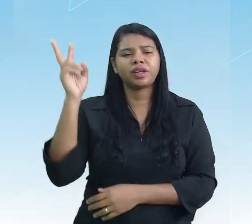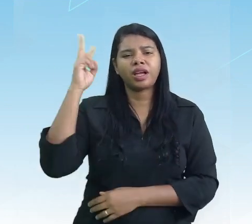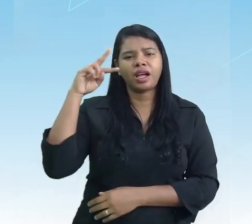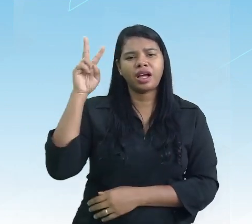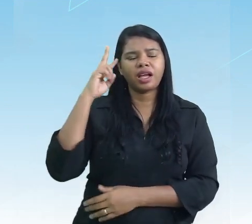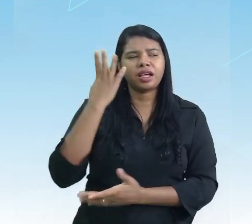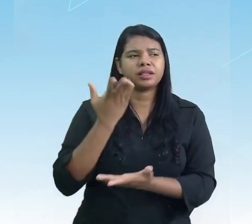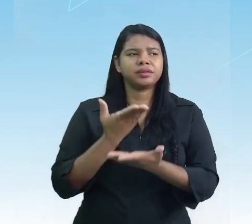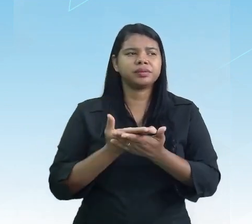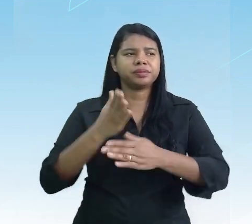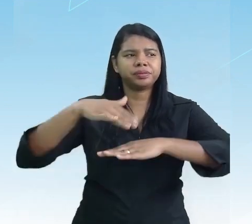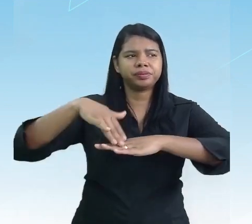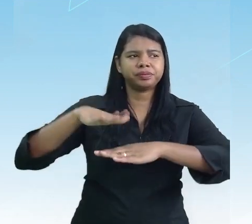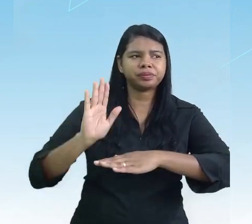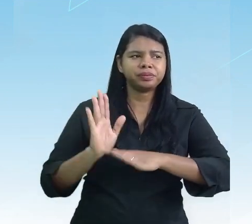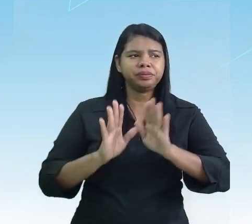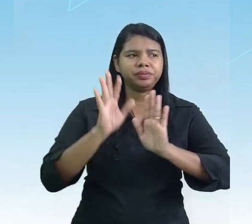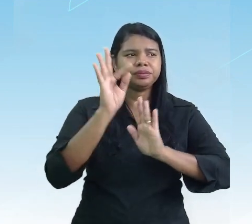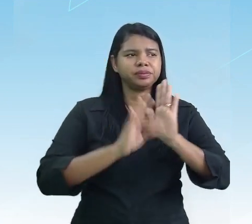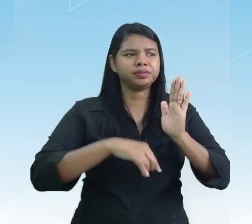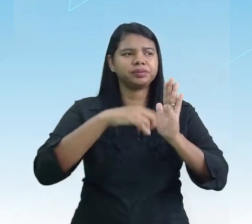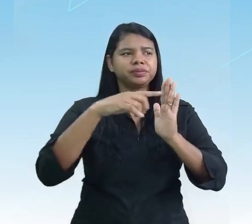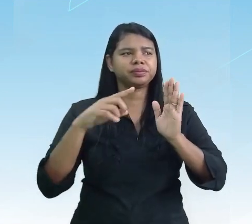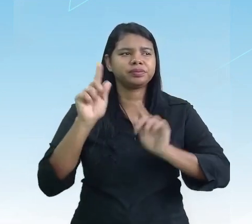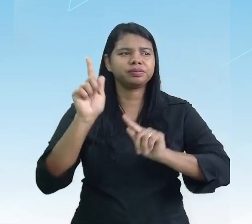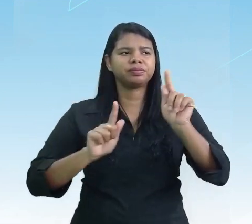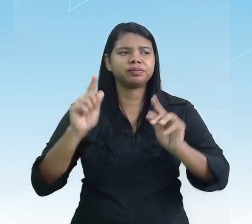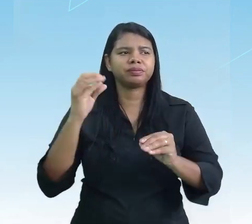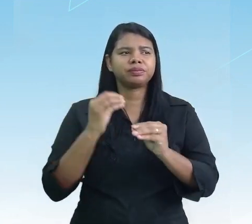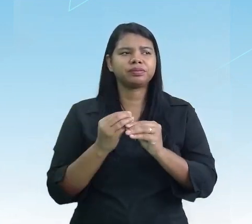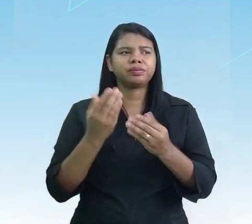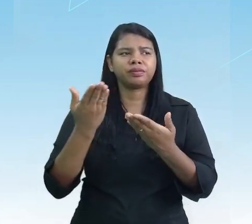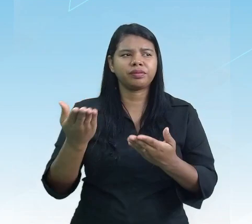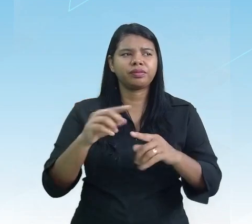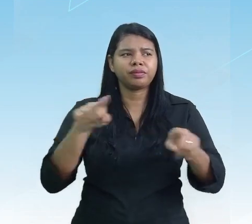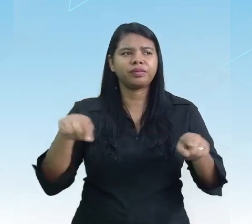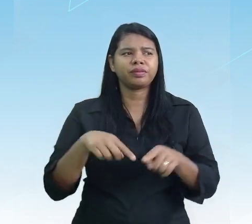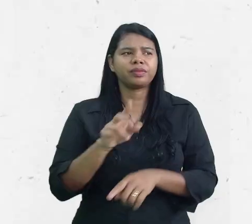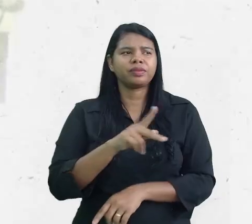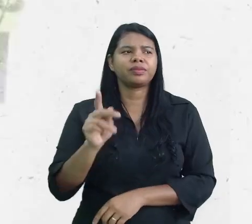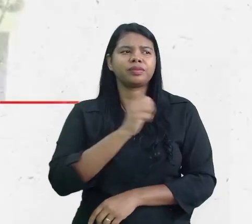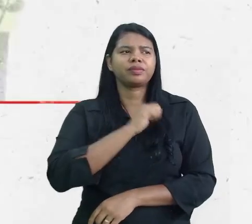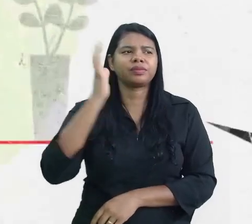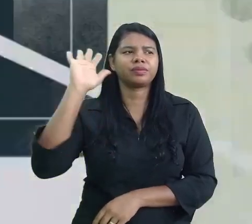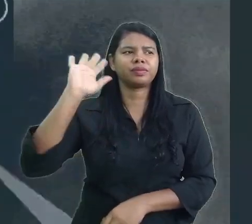que para estudar mais sobre dados, argumentos com o seu professor. Forte abraço!